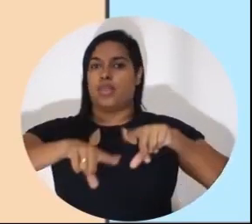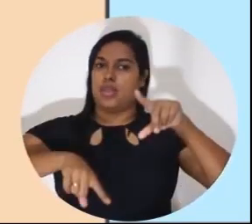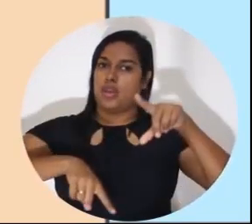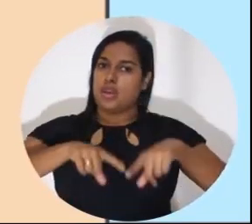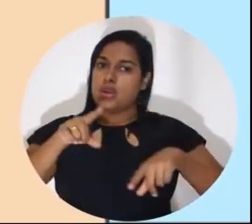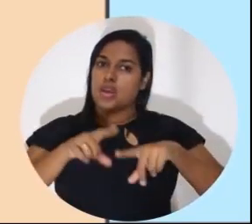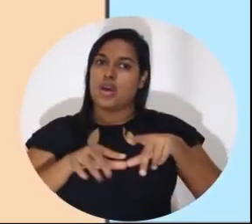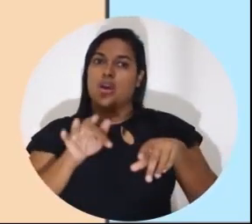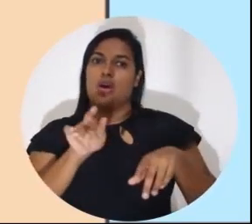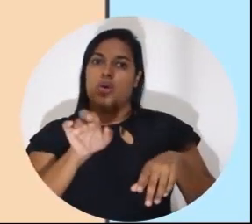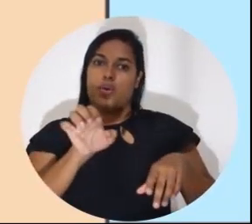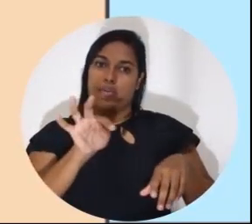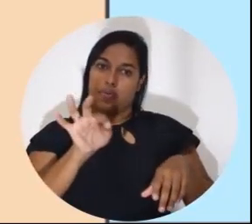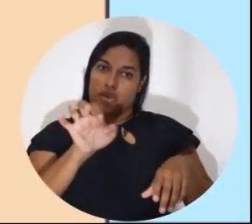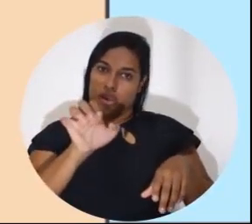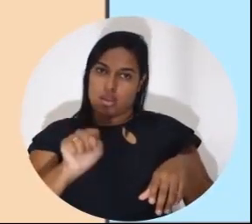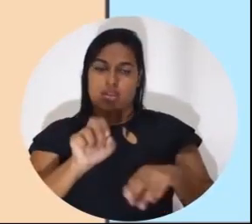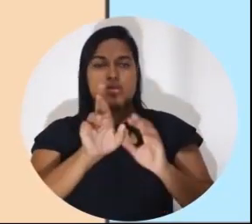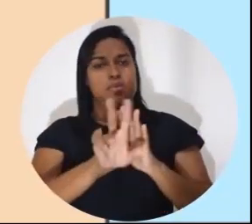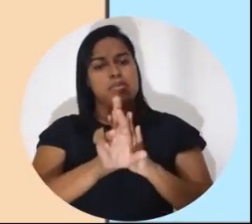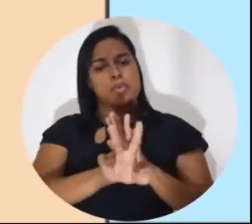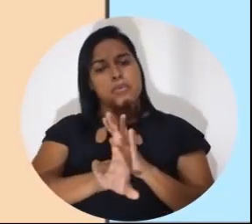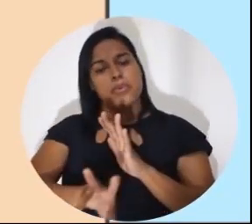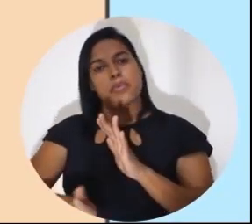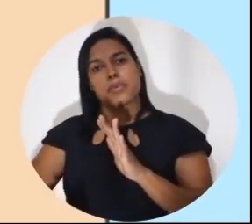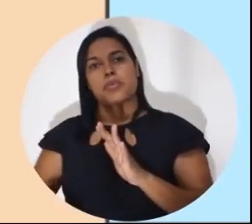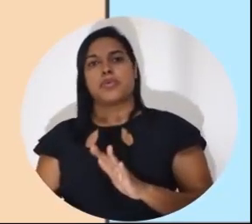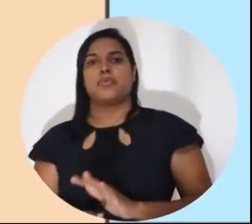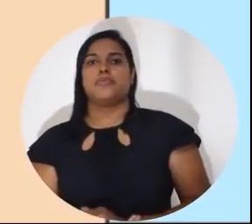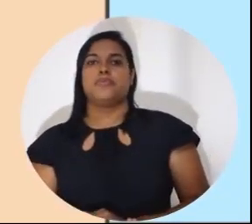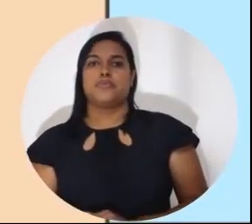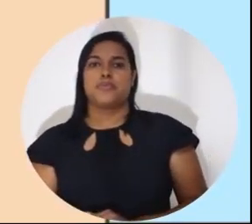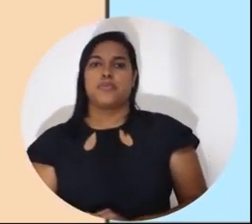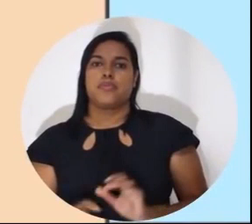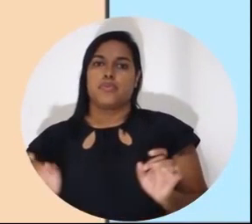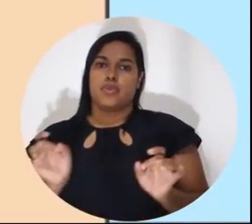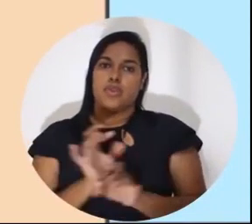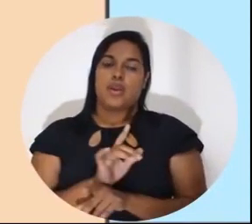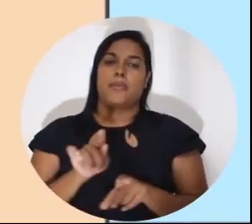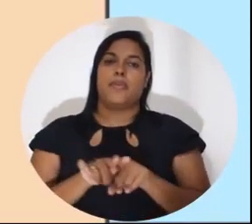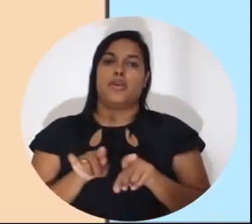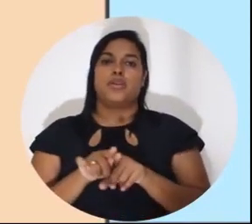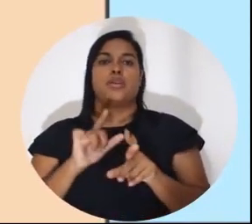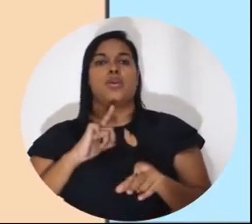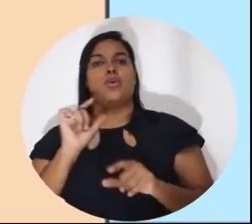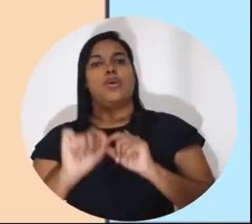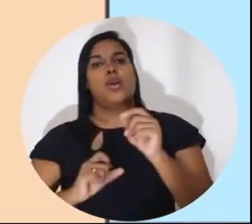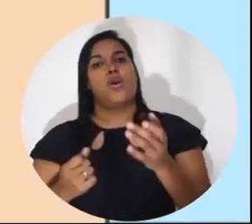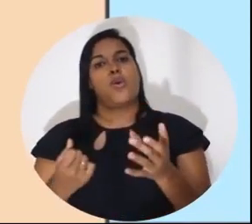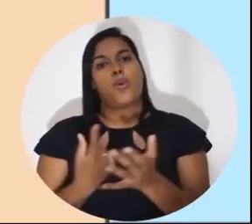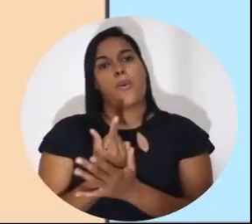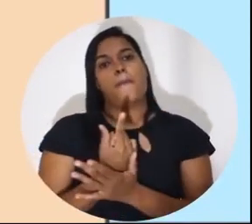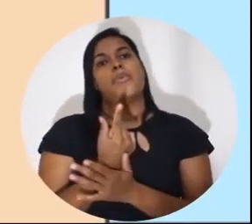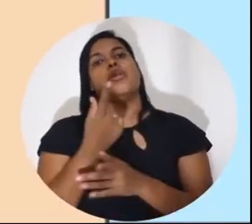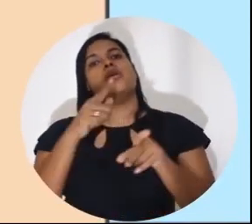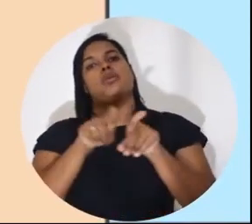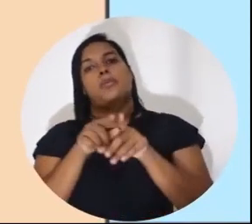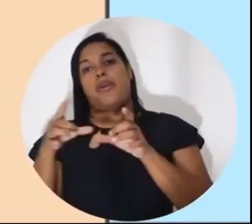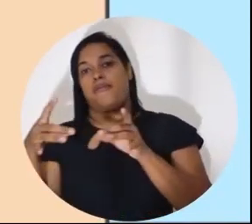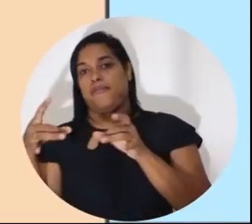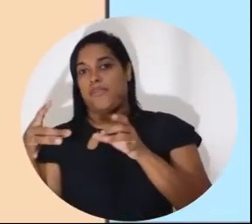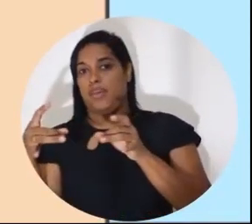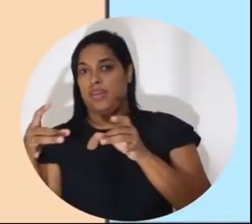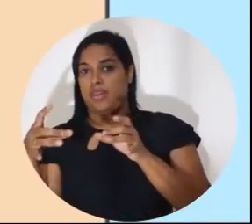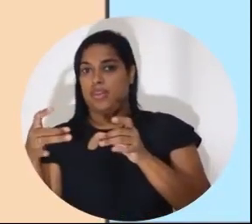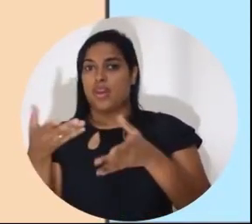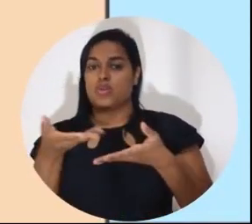equipamentos, fretes, etc. Concluímos então que existe também a compra, que é a importação, e venda, que é a